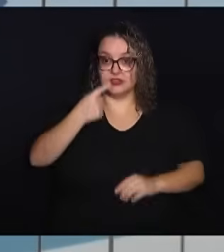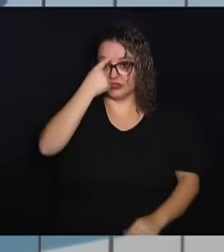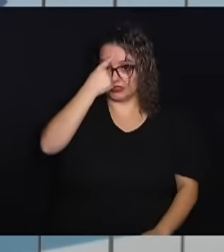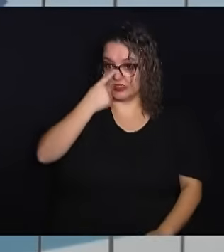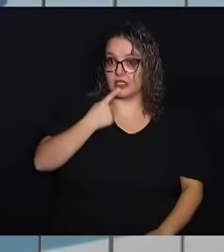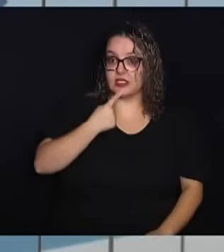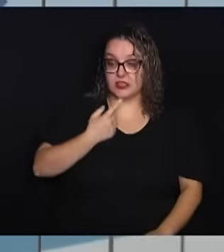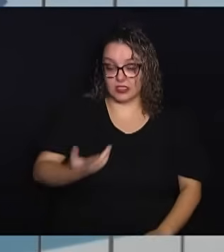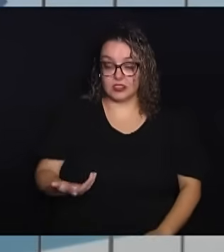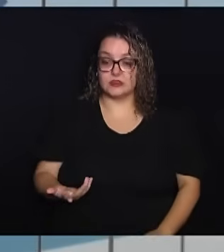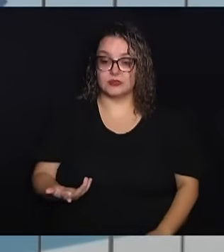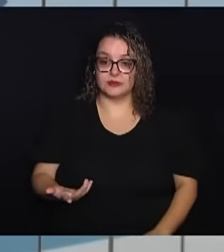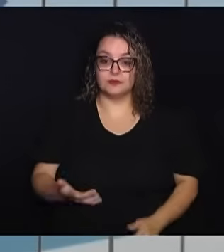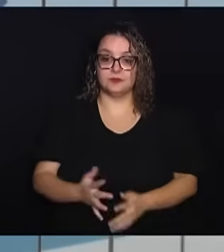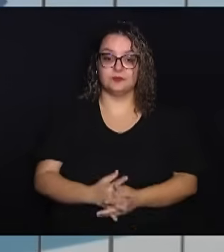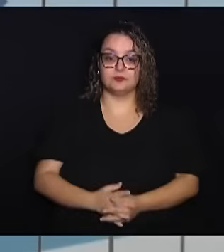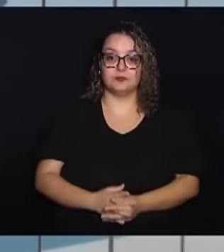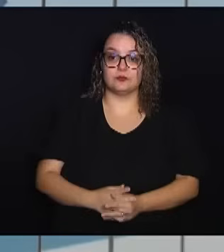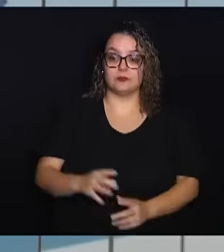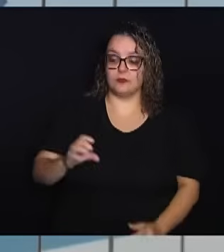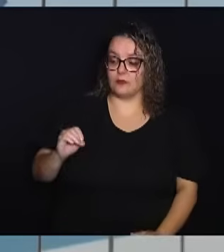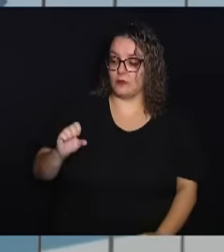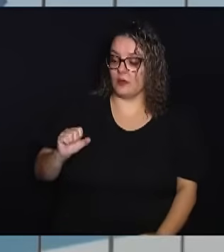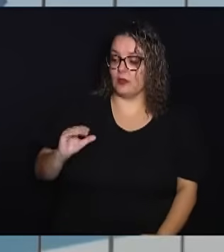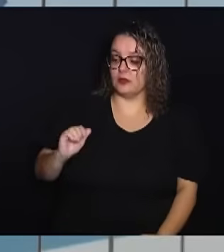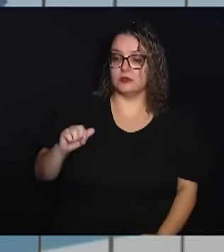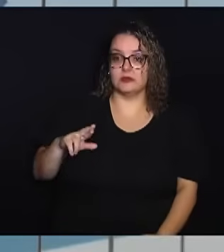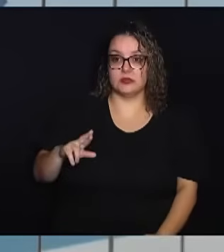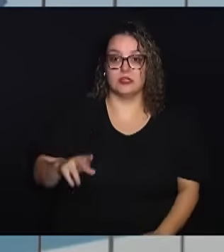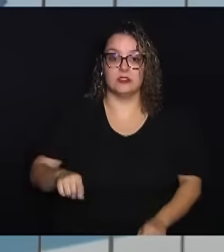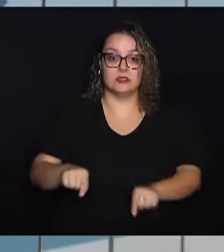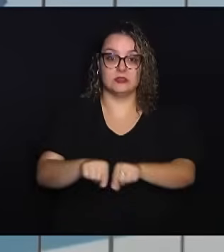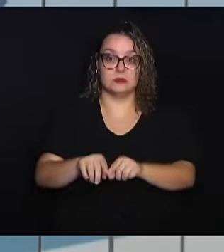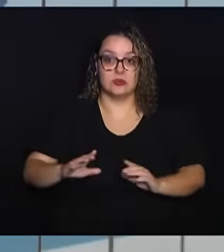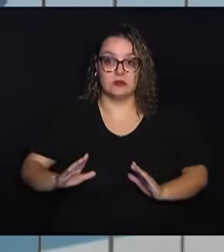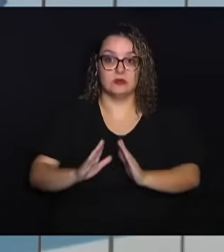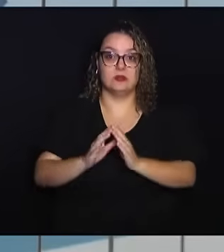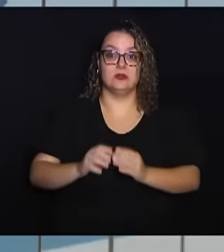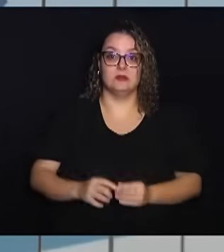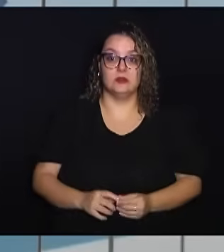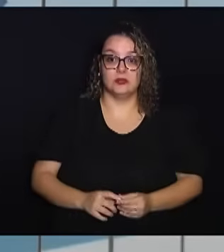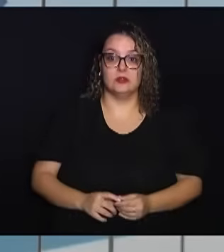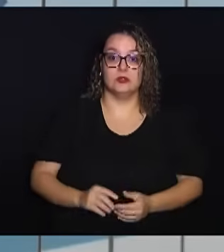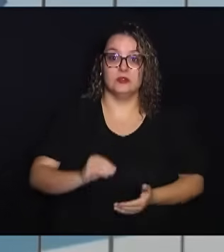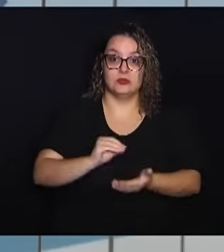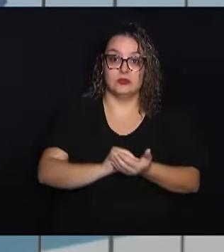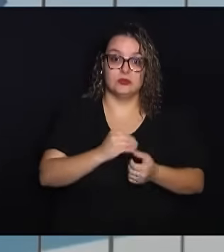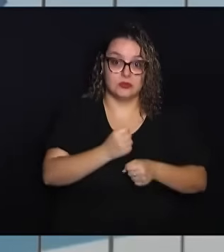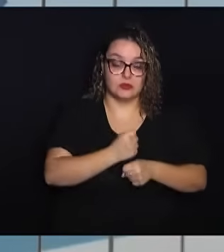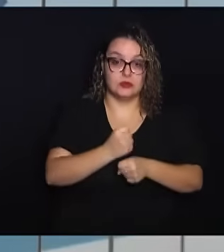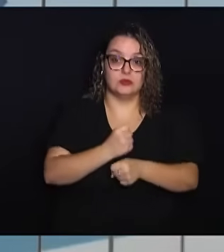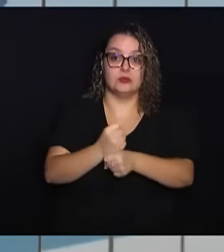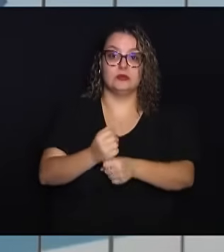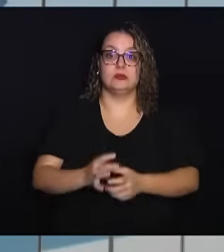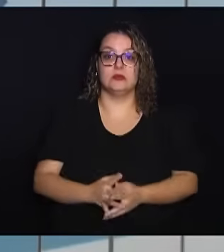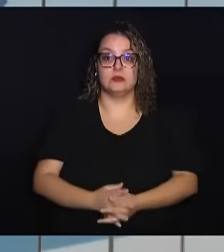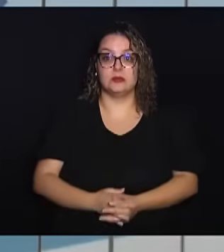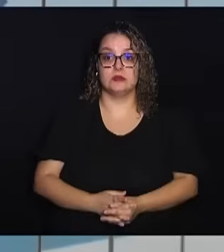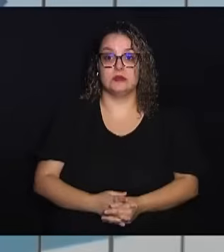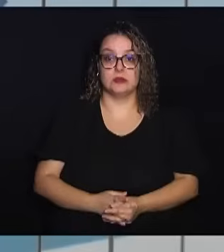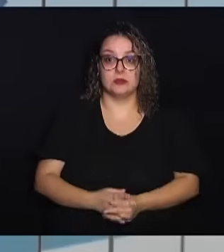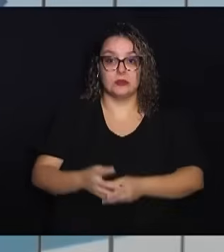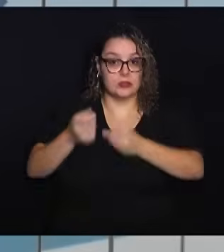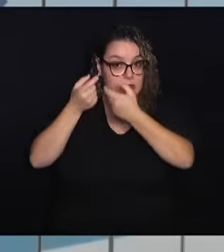né? E o Oscar, ele também enfrentou aí nos últimos anos lá um tumor